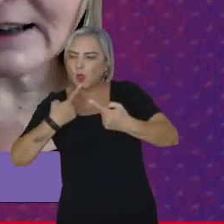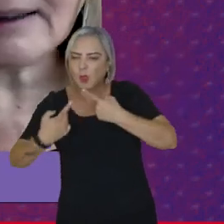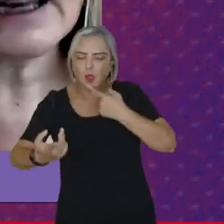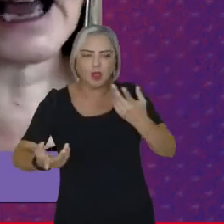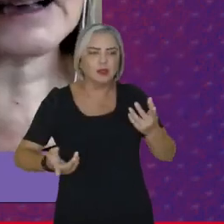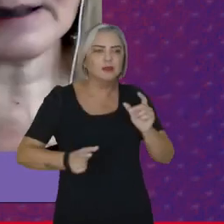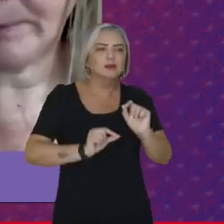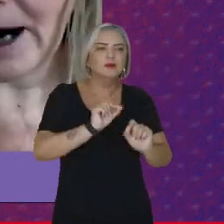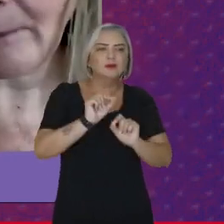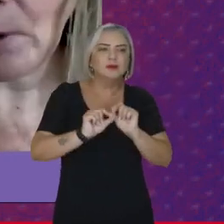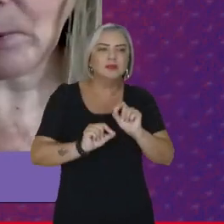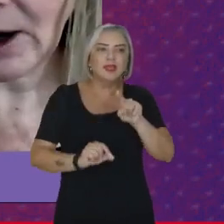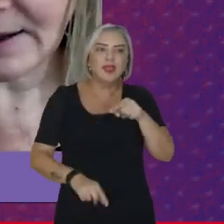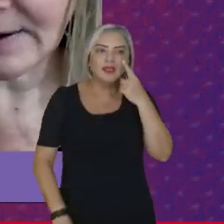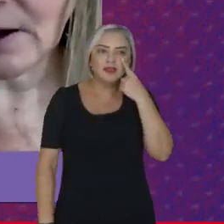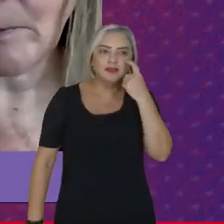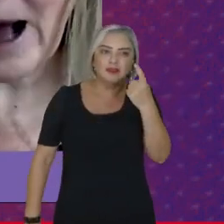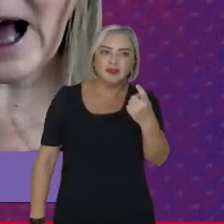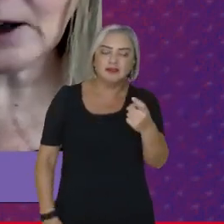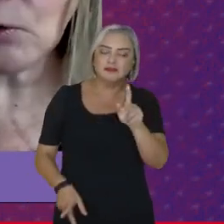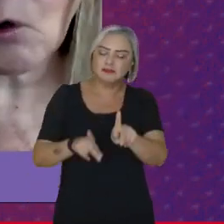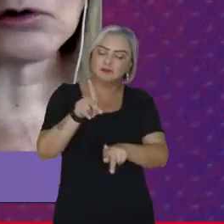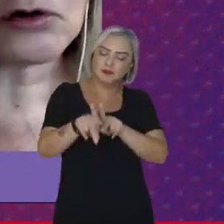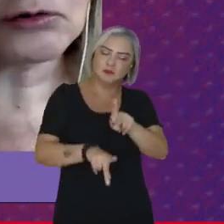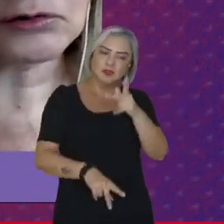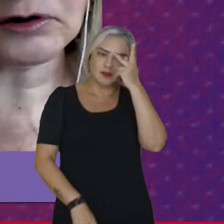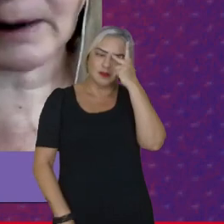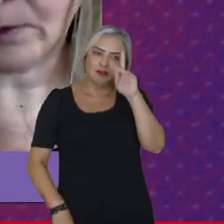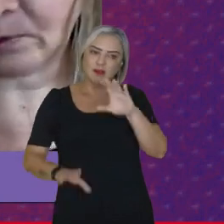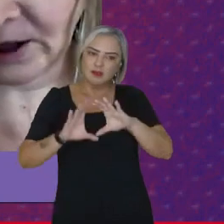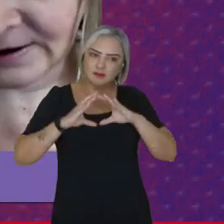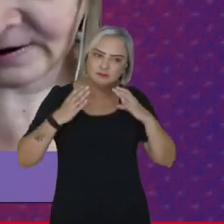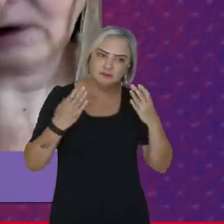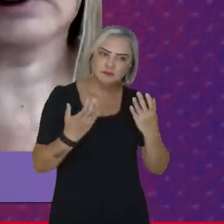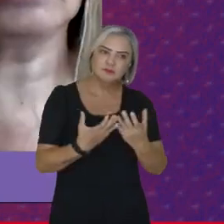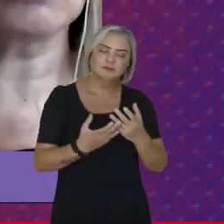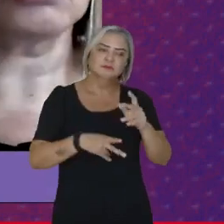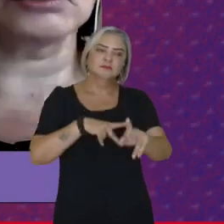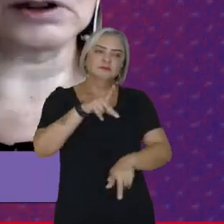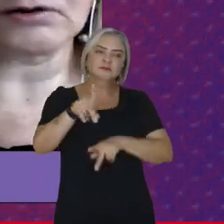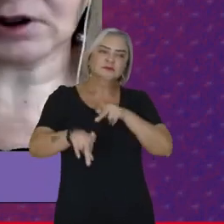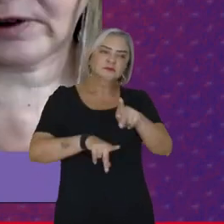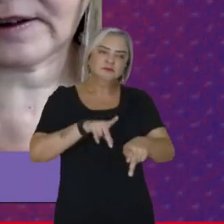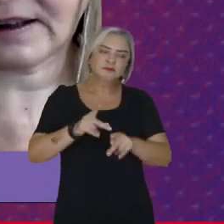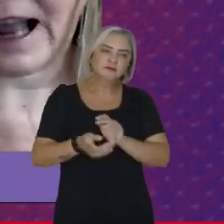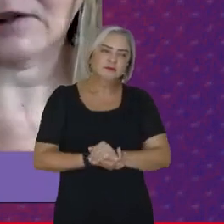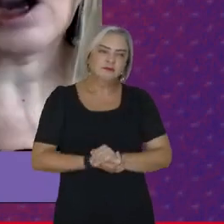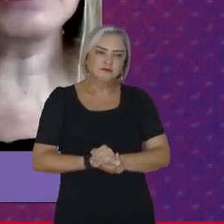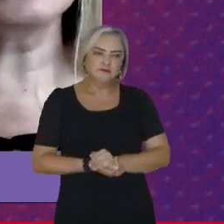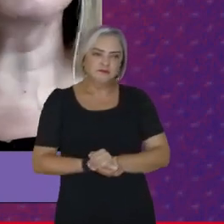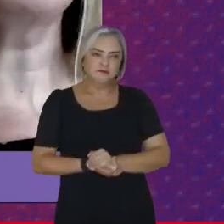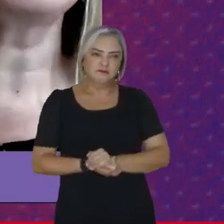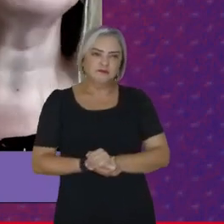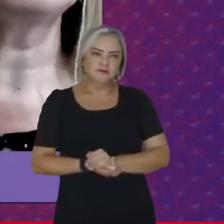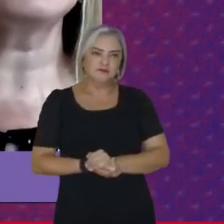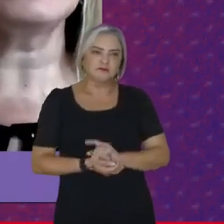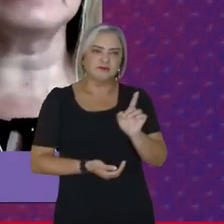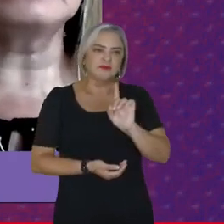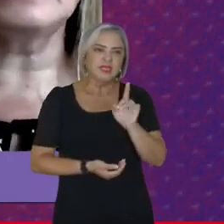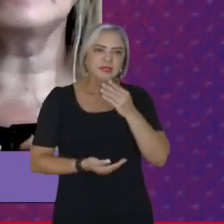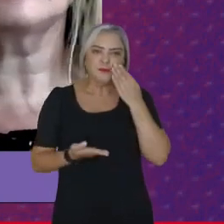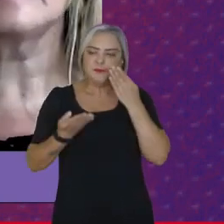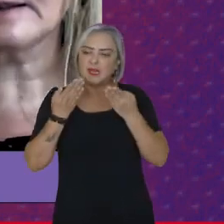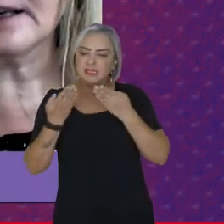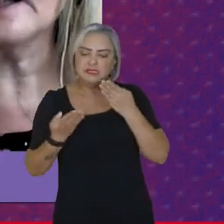sobre o que interessa para a população, para o conjunto da população, dentro de toda a sua diversidade, e não para